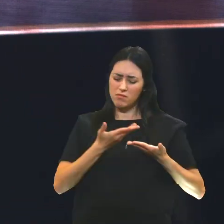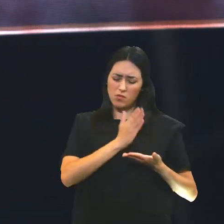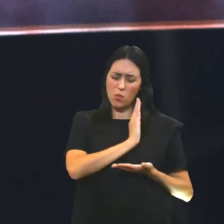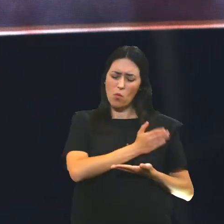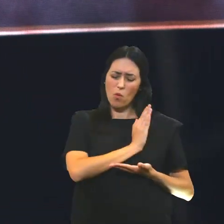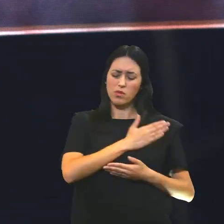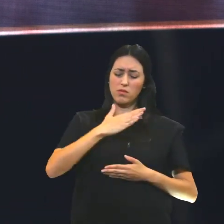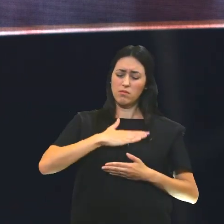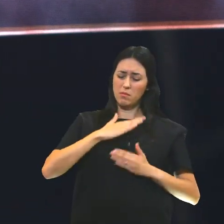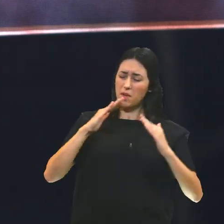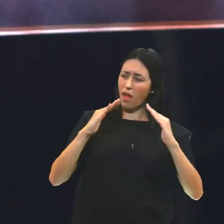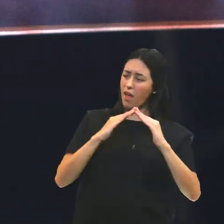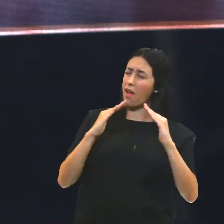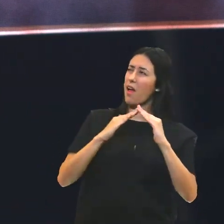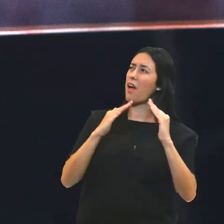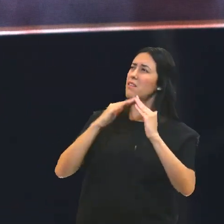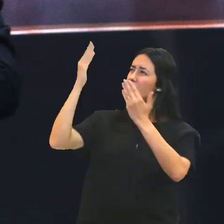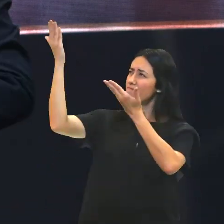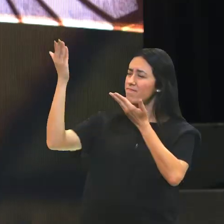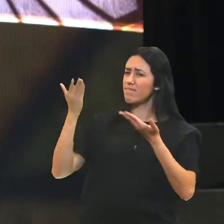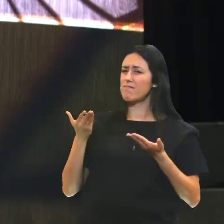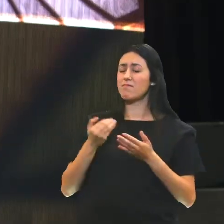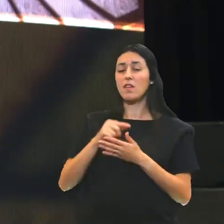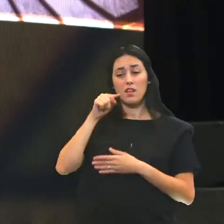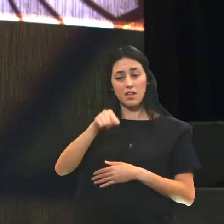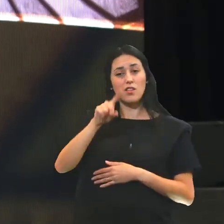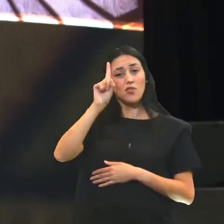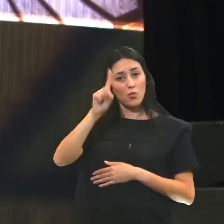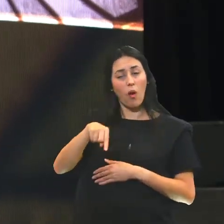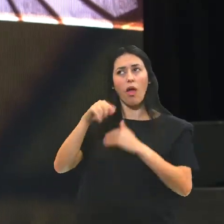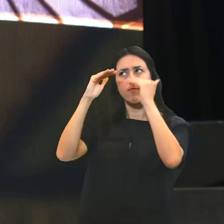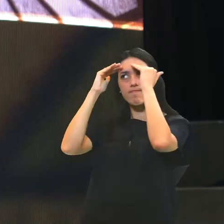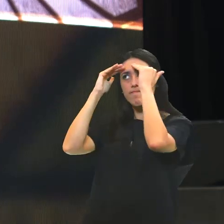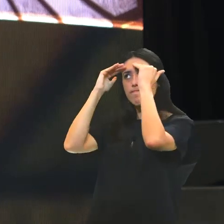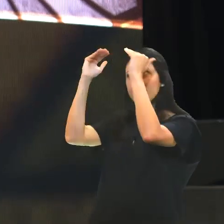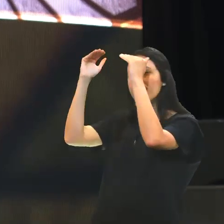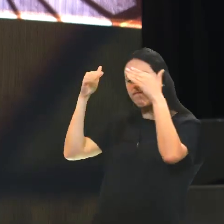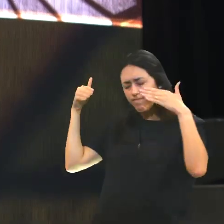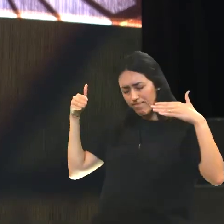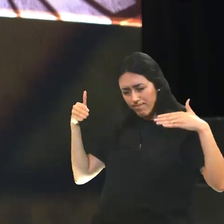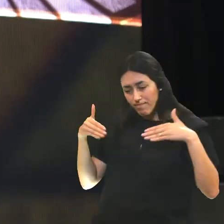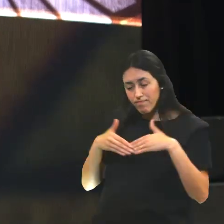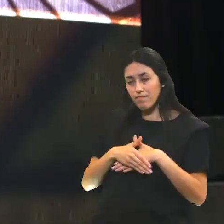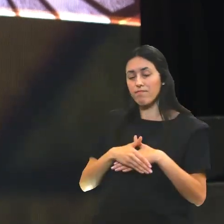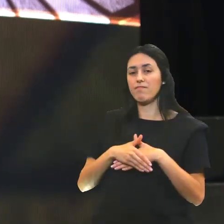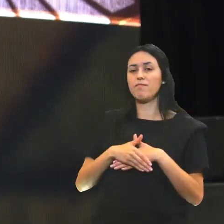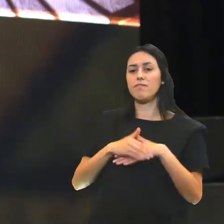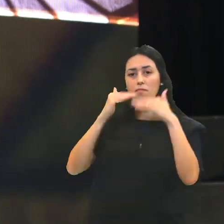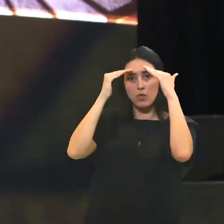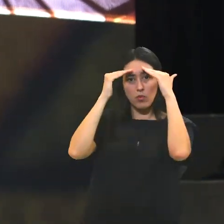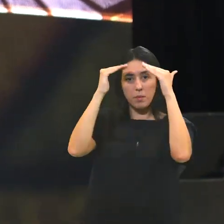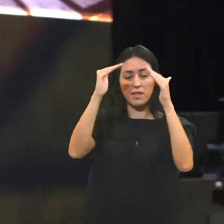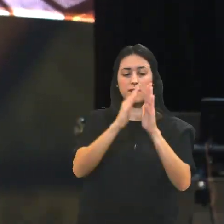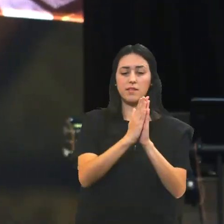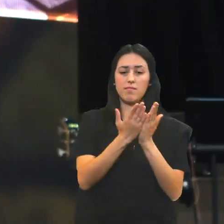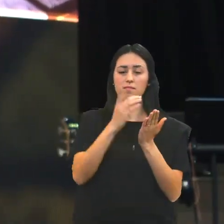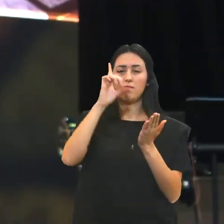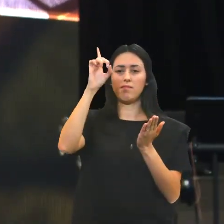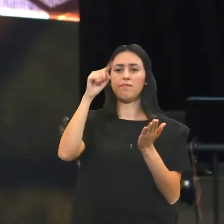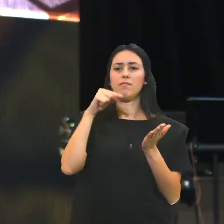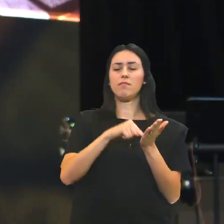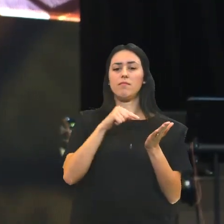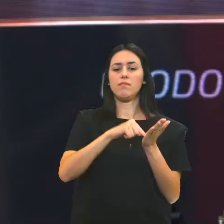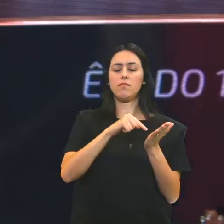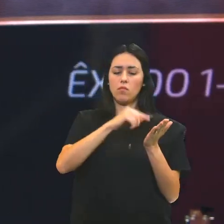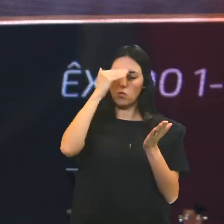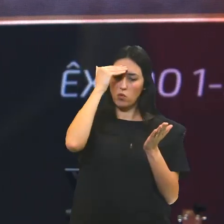na nossa casa. Isso é temor de Deus. É viver segundo a palavra de Deus, os valores e os